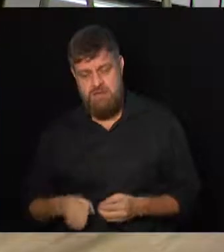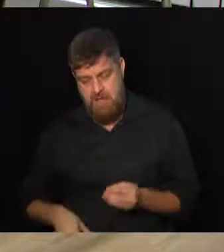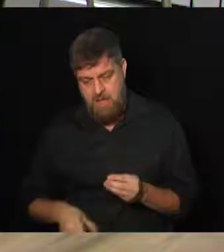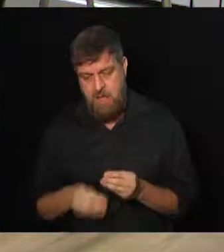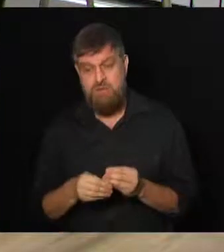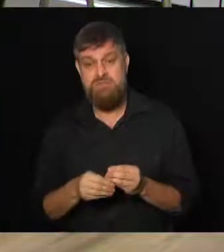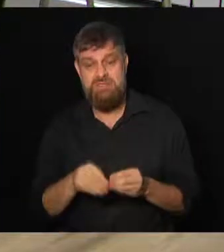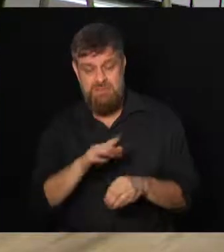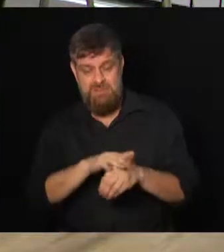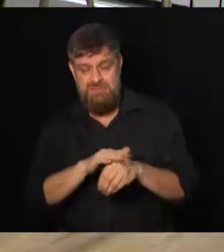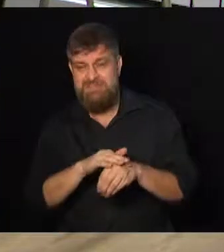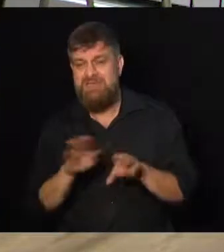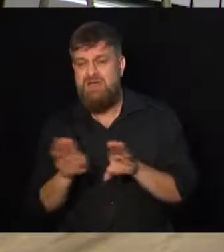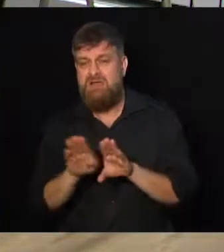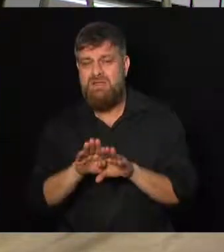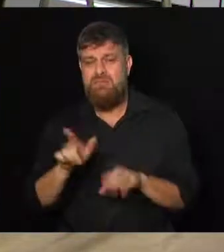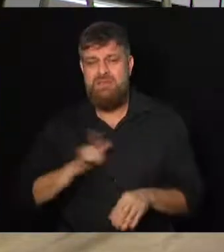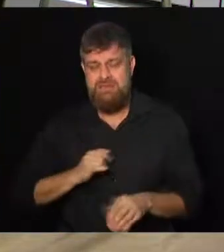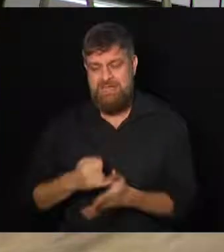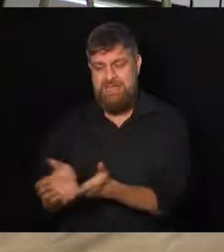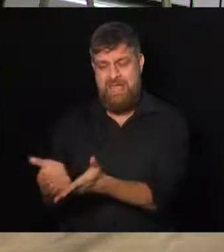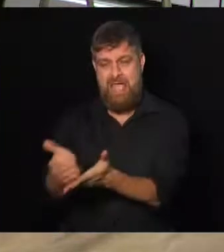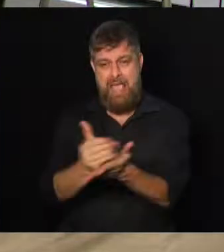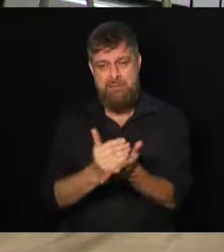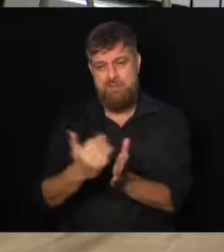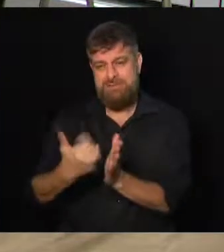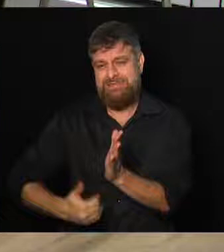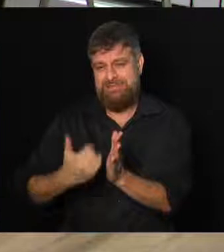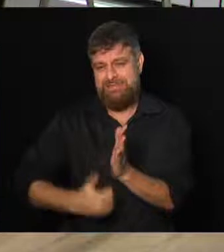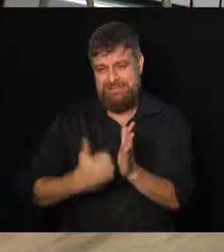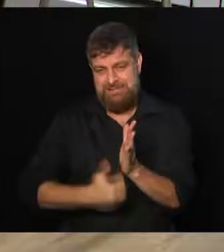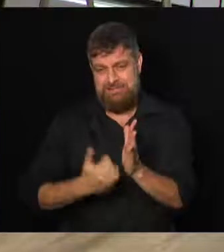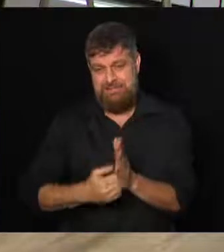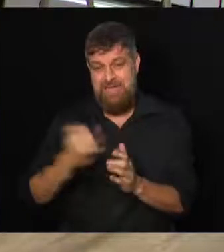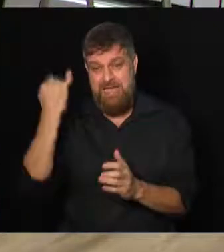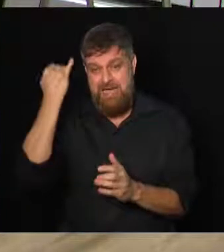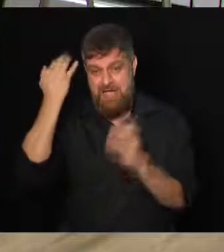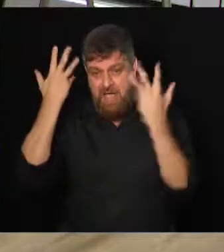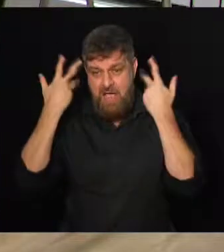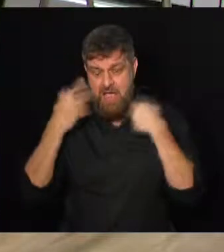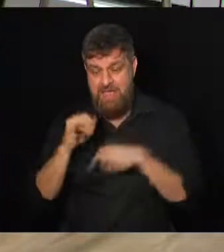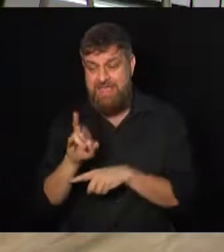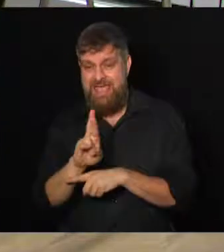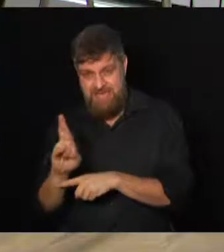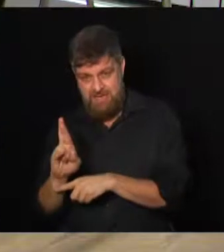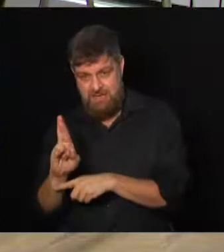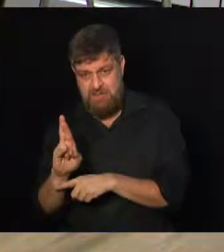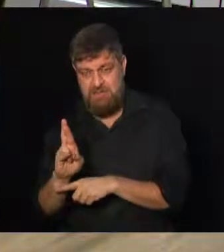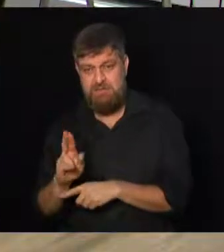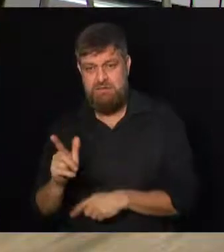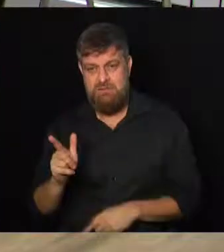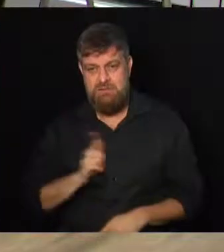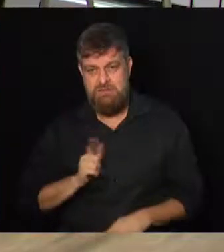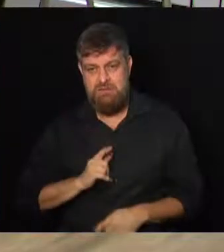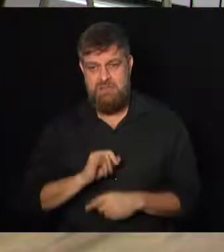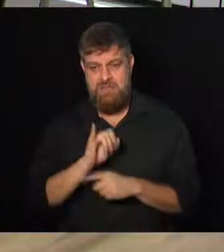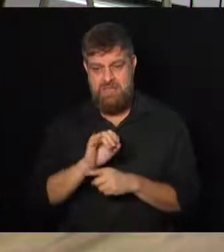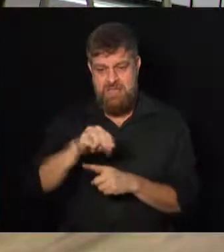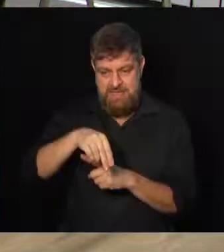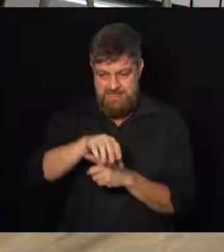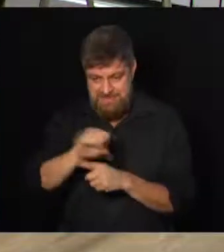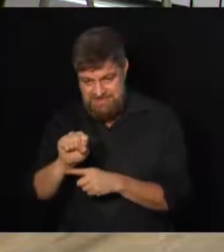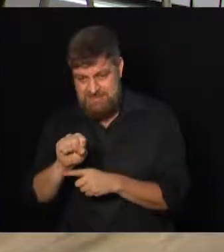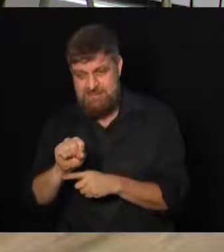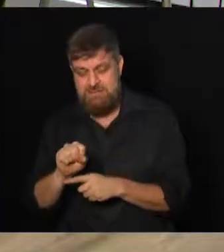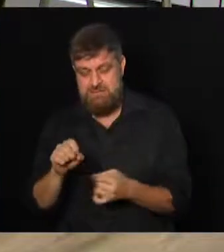e também isenção de imposto de renda. O auxílio doença, imposto de renda é INSS e